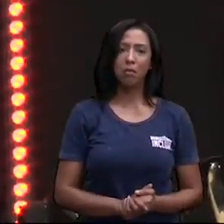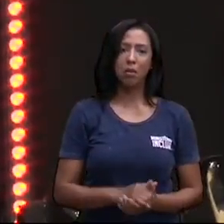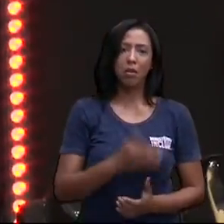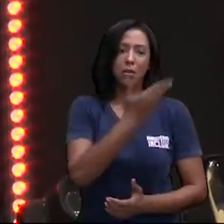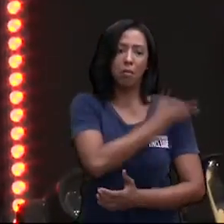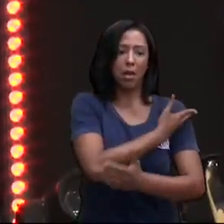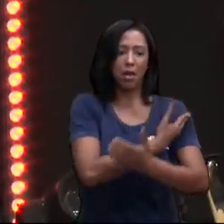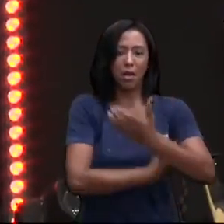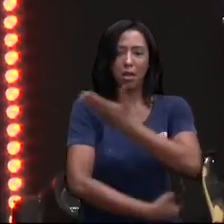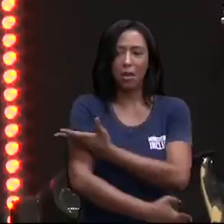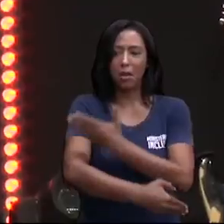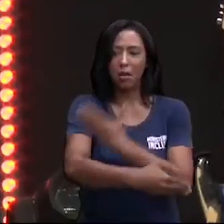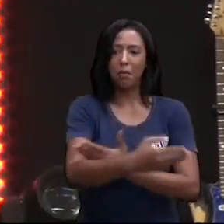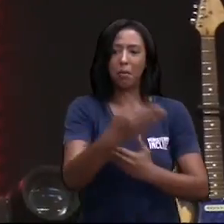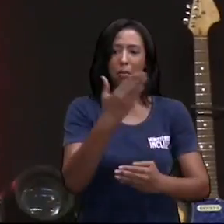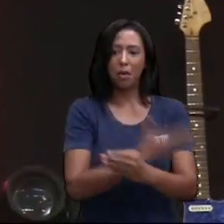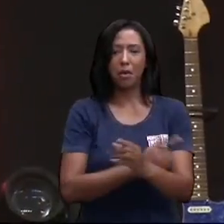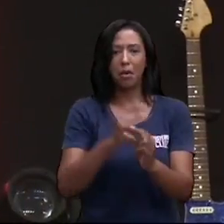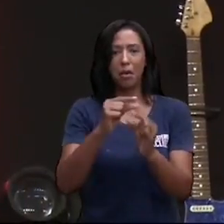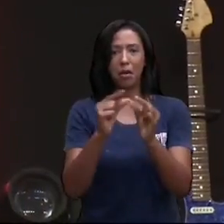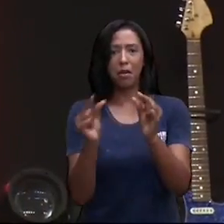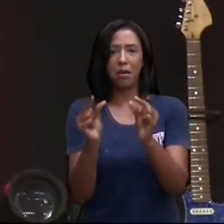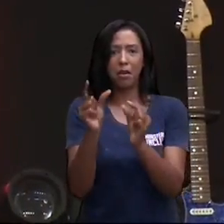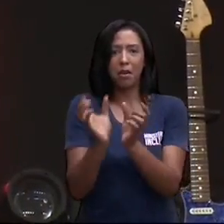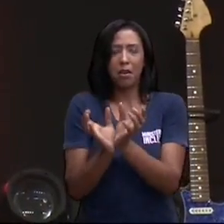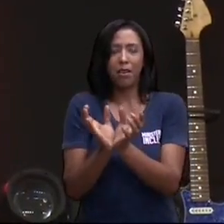a mãe gente não tá preocupado com isso